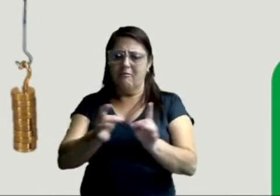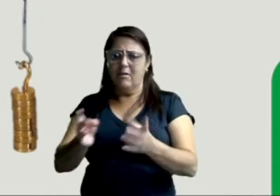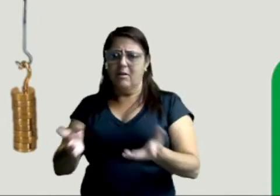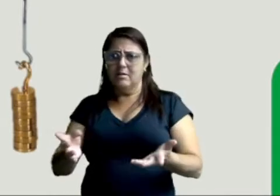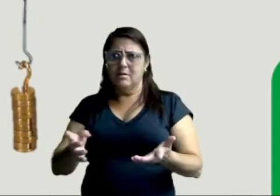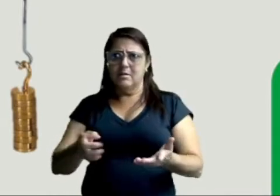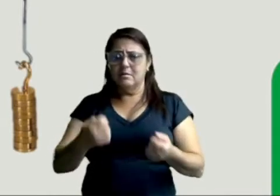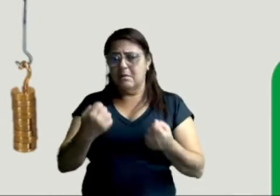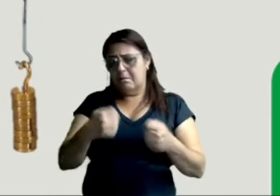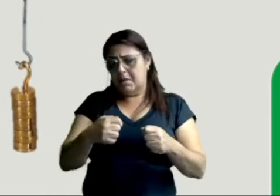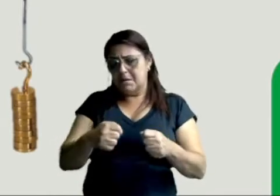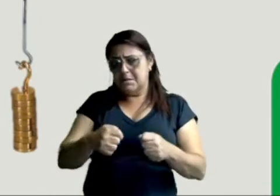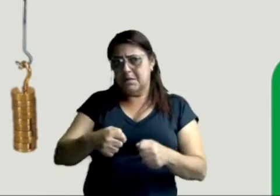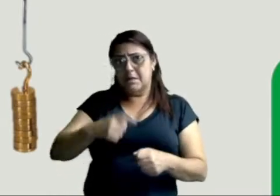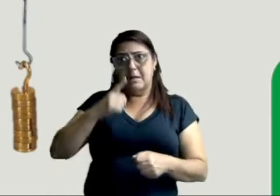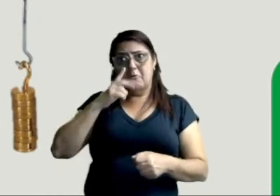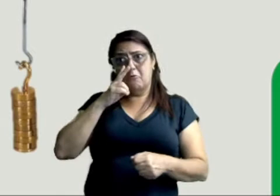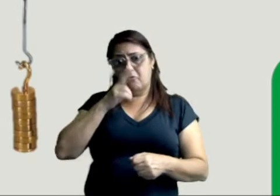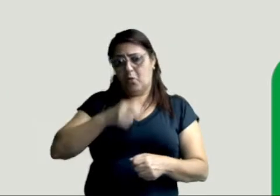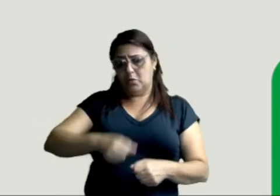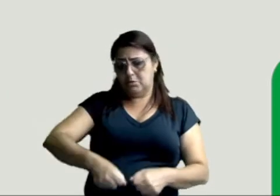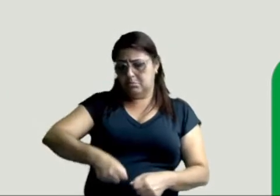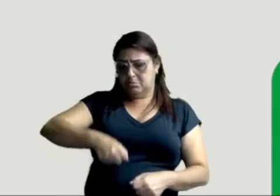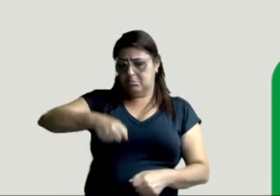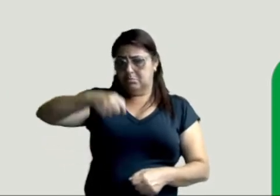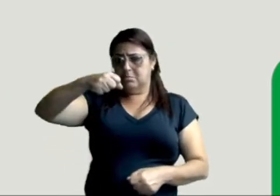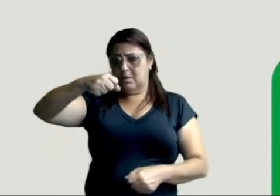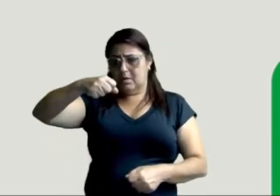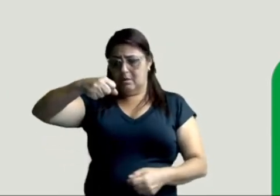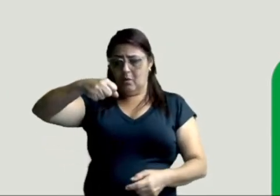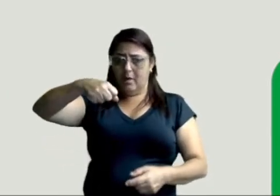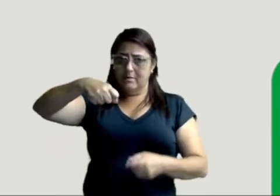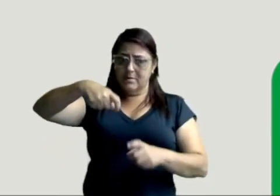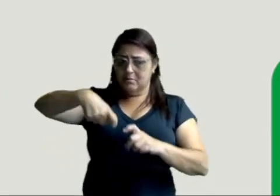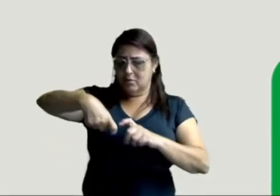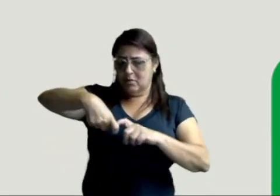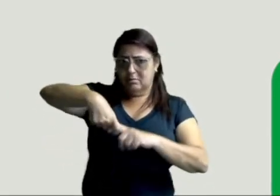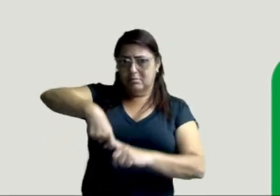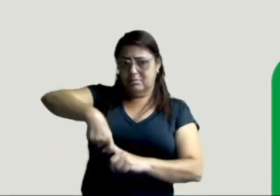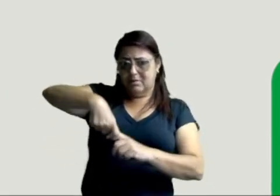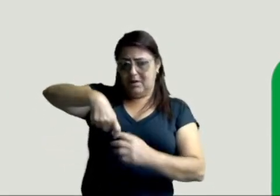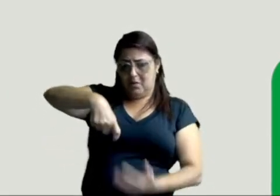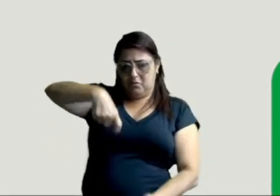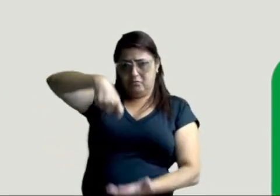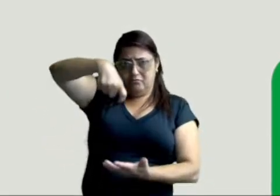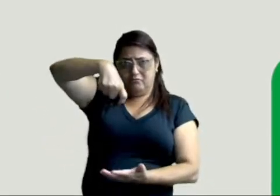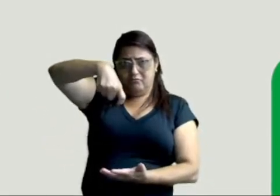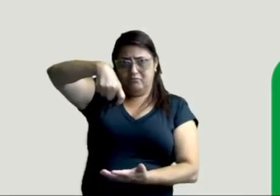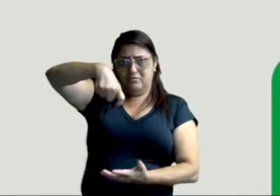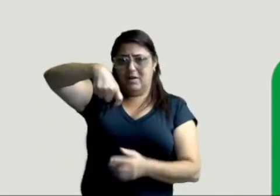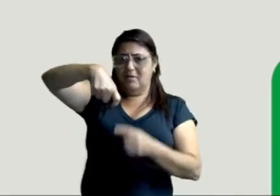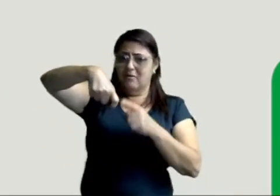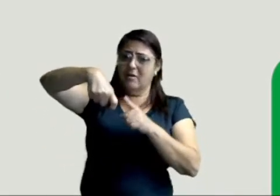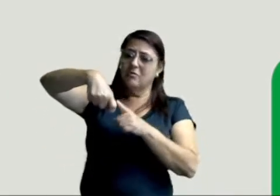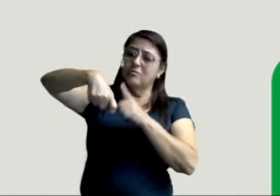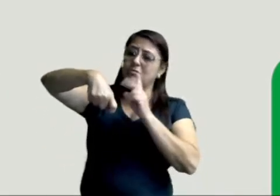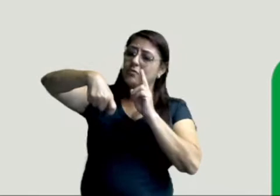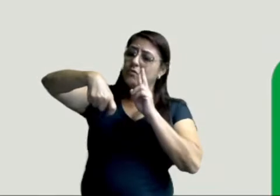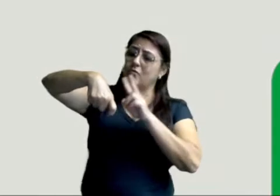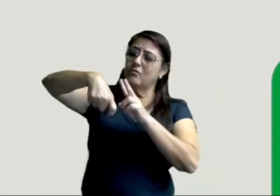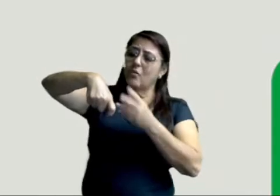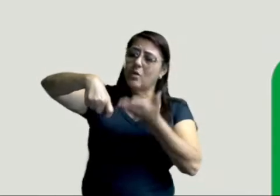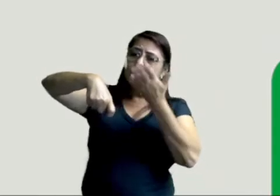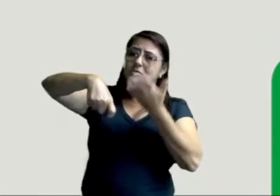força também para segurar, né? Ou não, né? Pendura alguma coisa lá. Vamos lá. Então, força com mesma direção. A gente viu também na